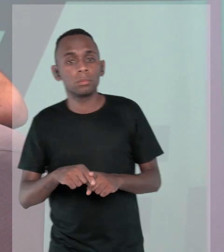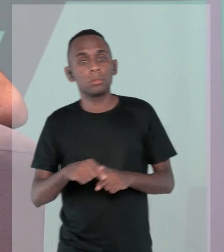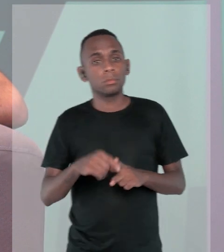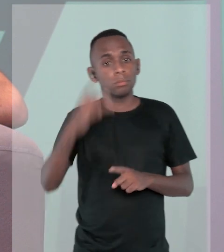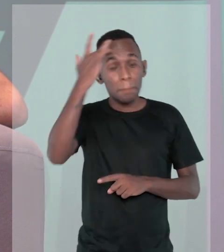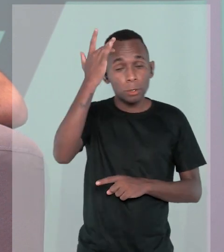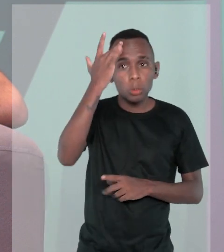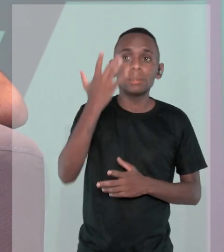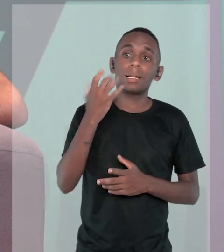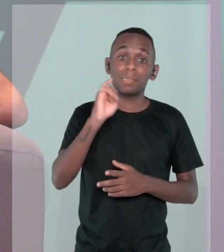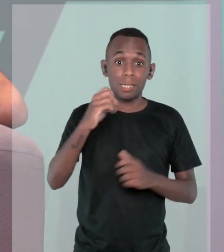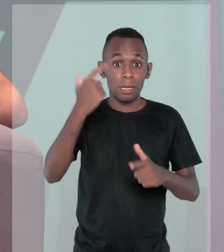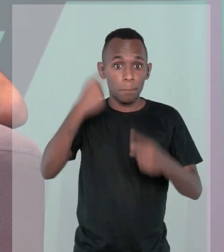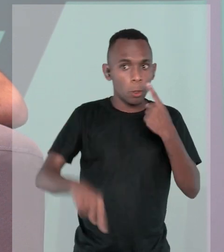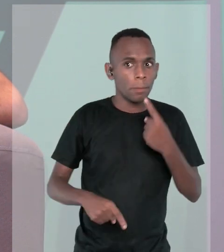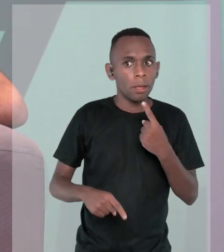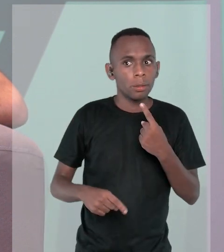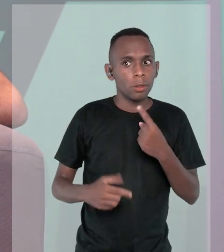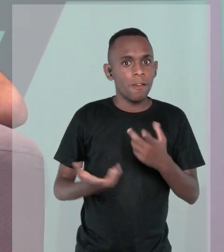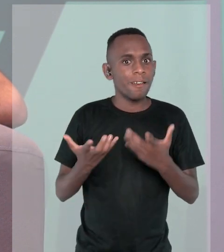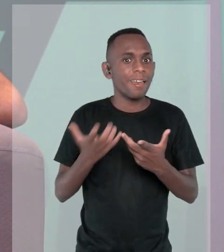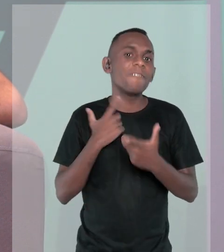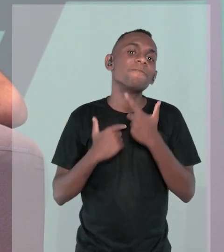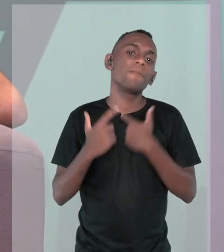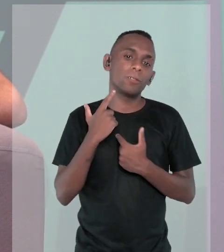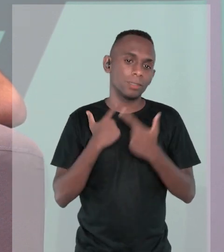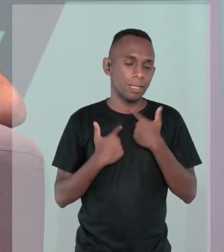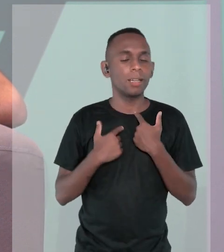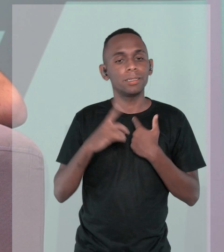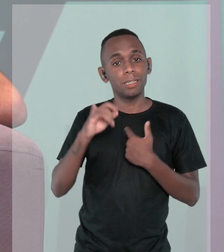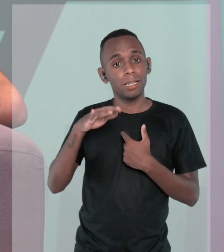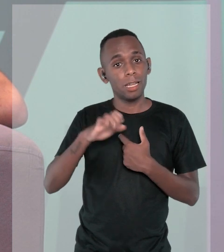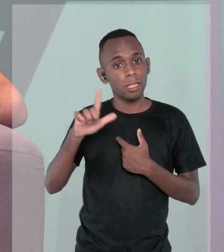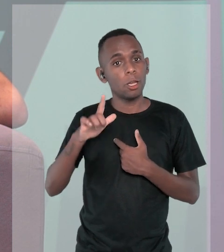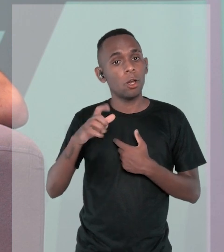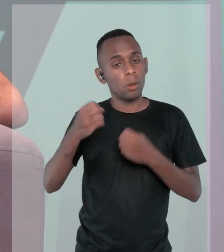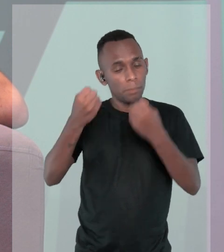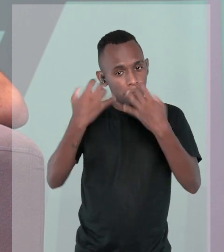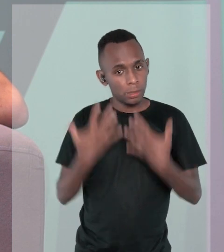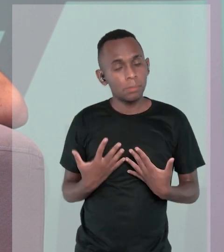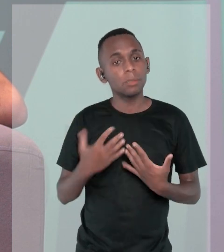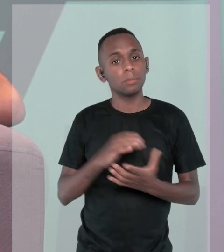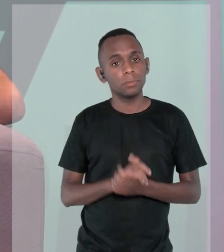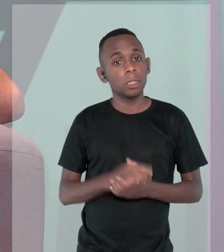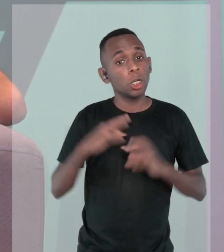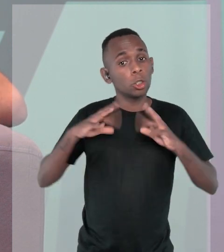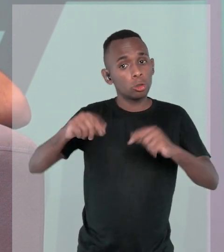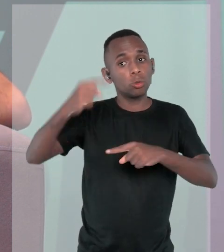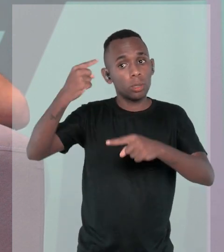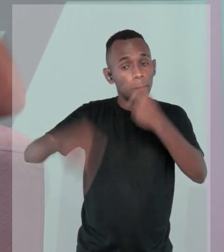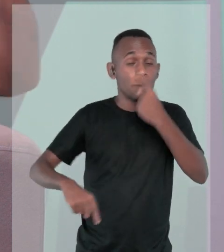maturidade. Tudo que é proibido é desejado. Daniel, meu primo, me ensinou isso quando eu era adolescente. Tudo que é